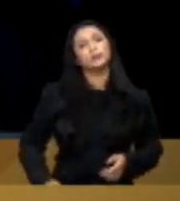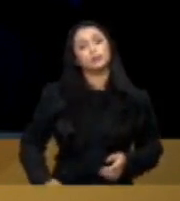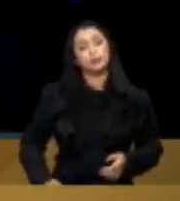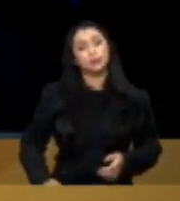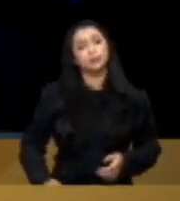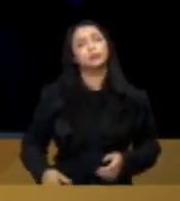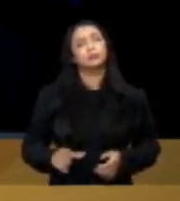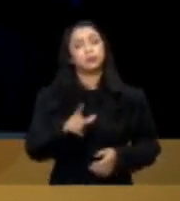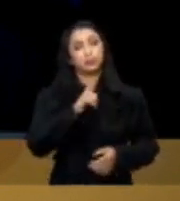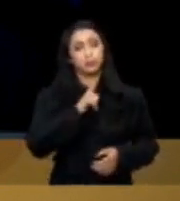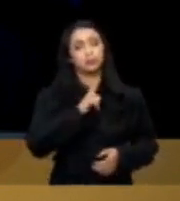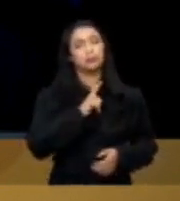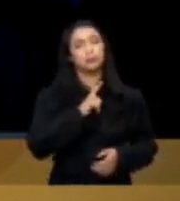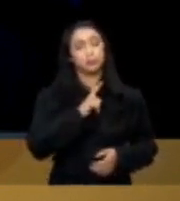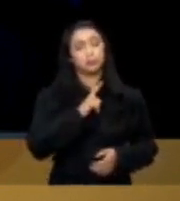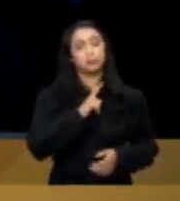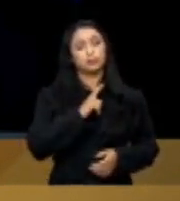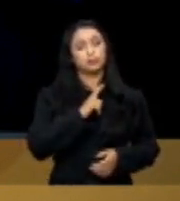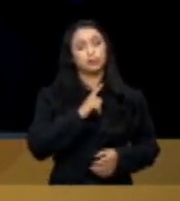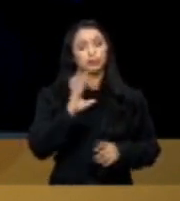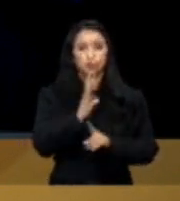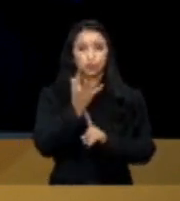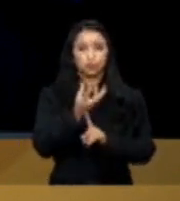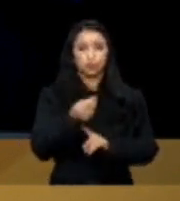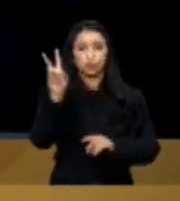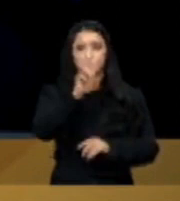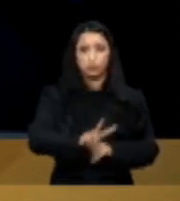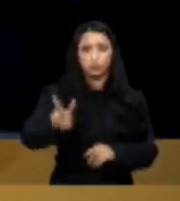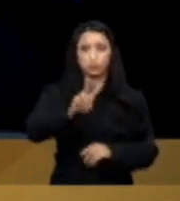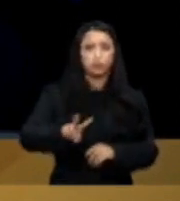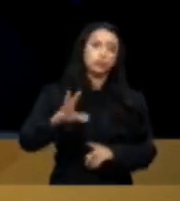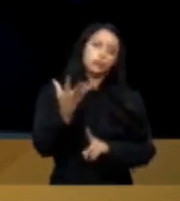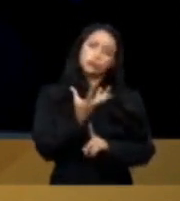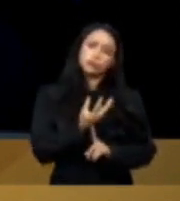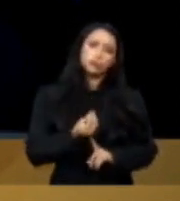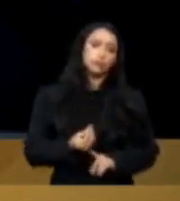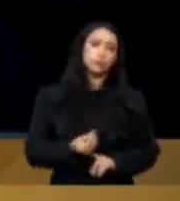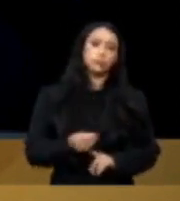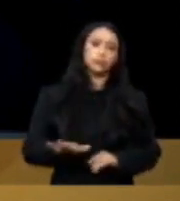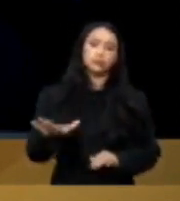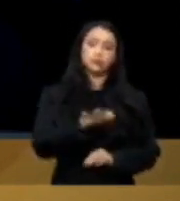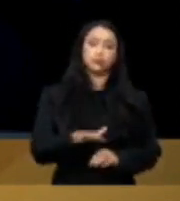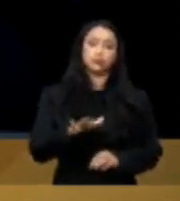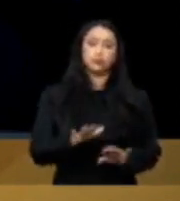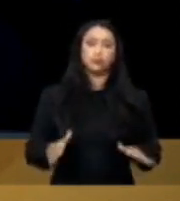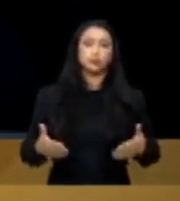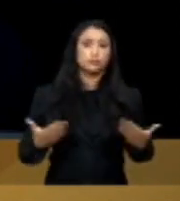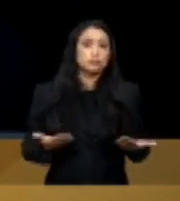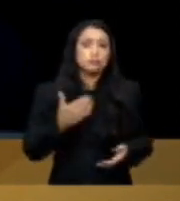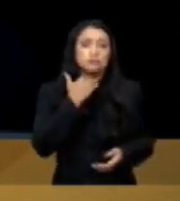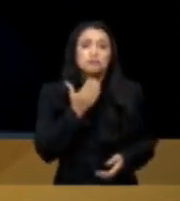da promoção, do fomento das artes visuais e da arte em geral. E nada adianta, portanto,